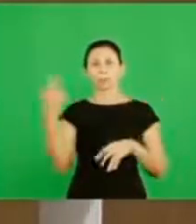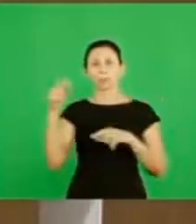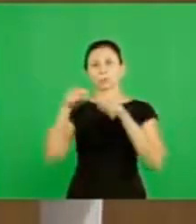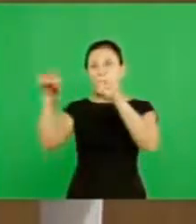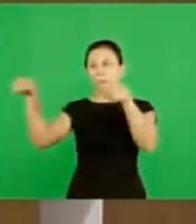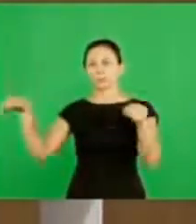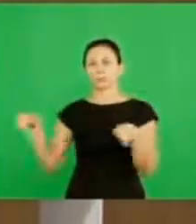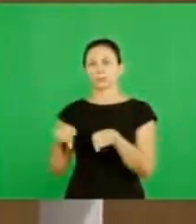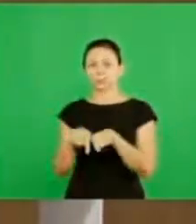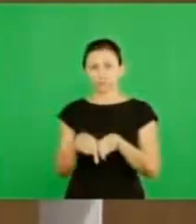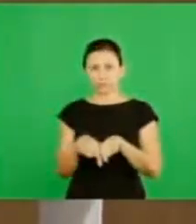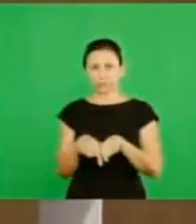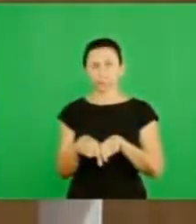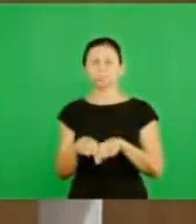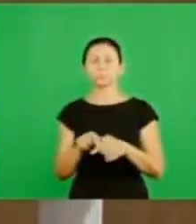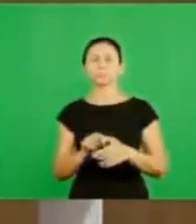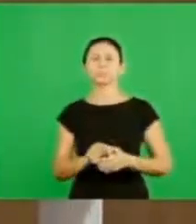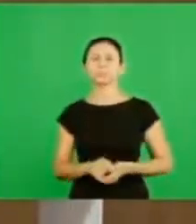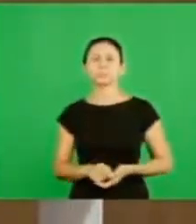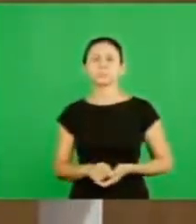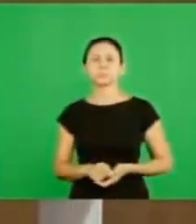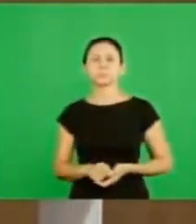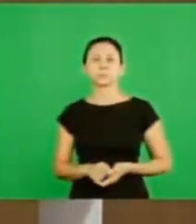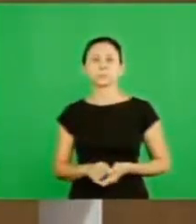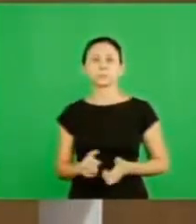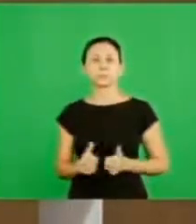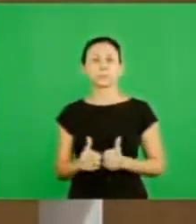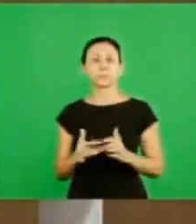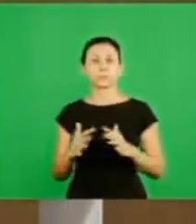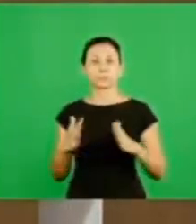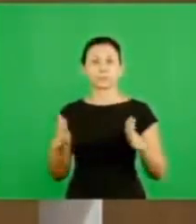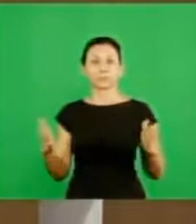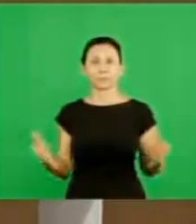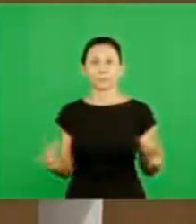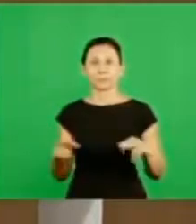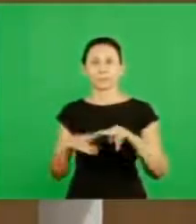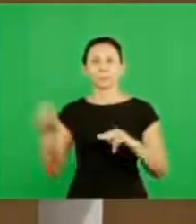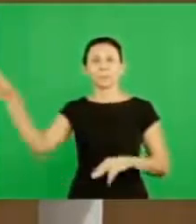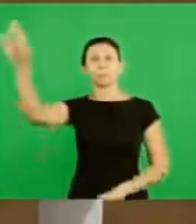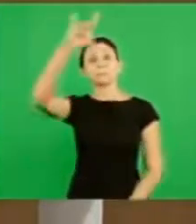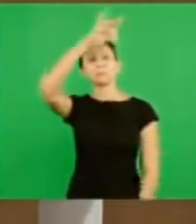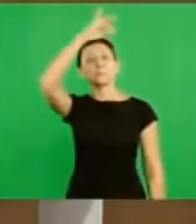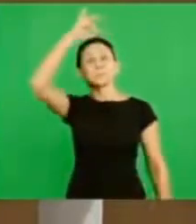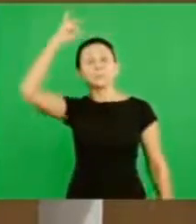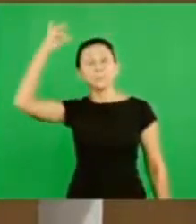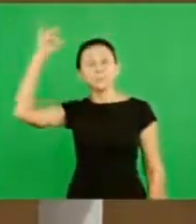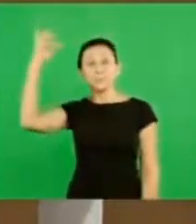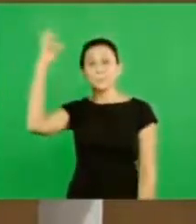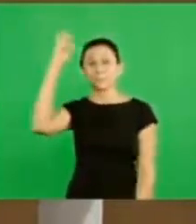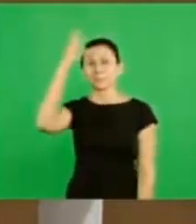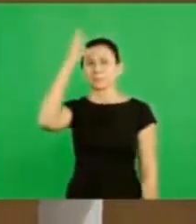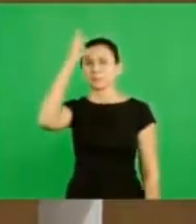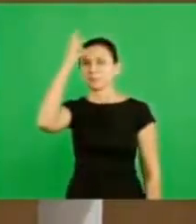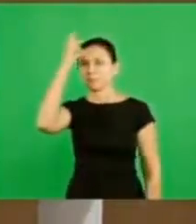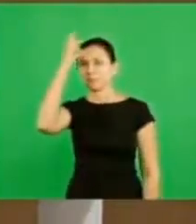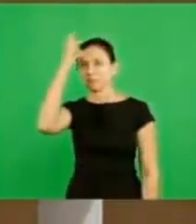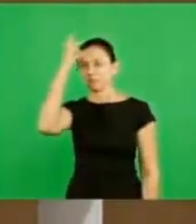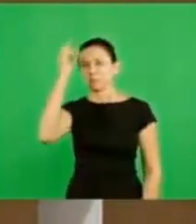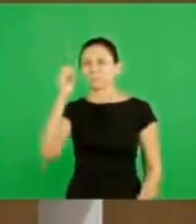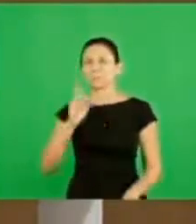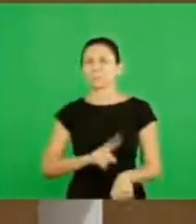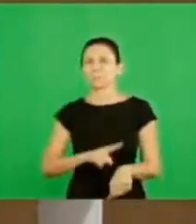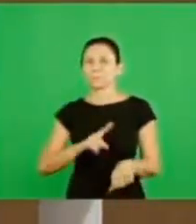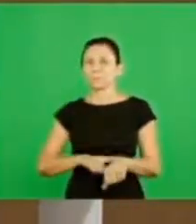e também o Salão Negro do Congresso Nacional, uma porta foi aberta pelo Espírito Santo de Deus para a transmissão